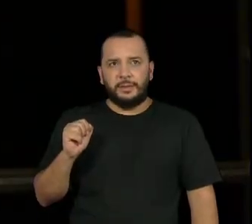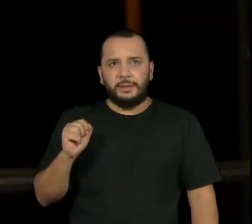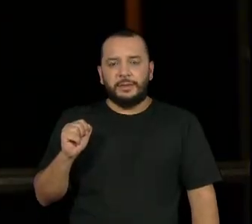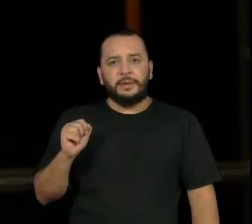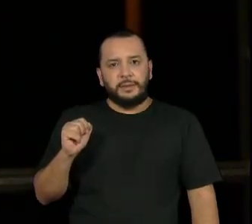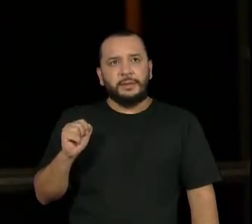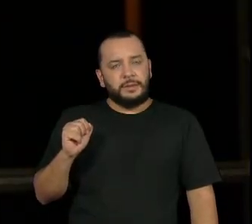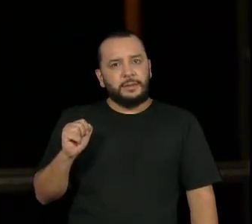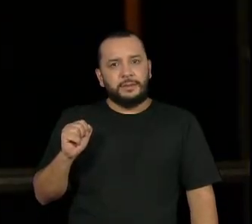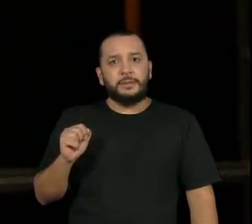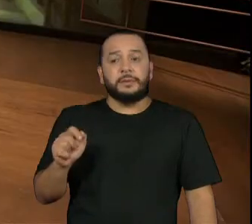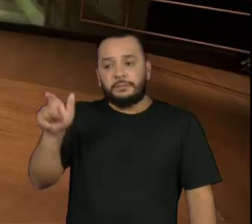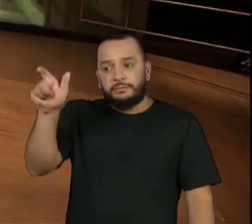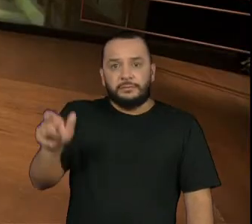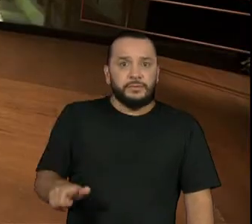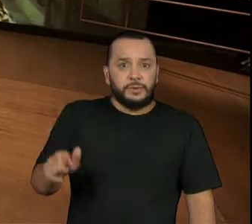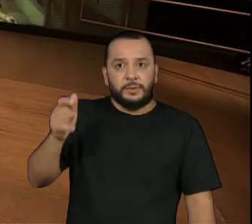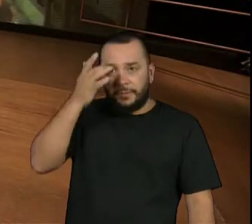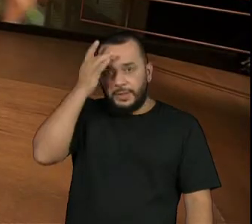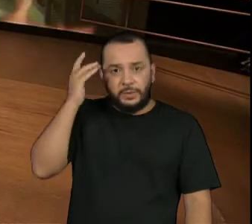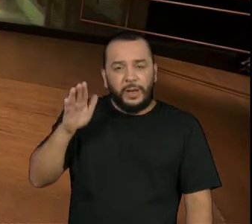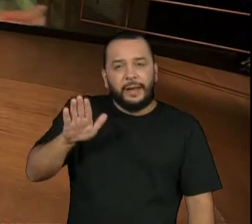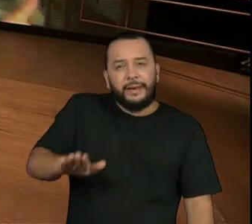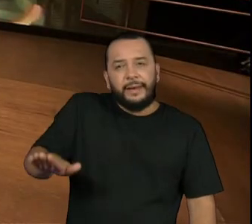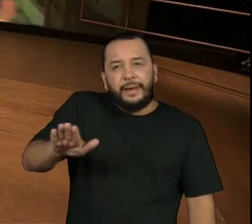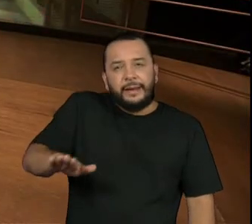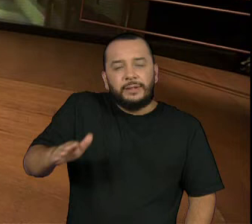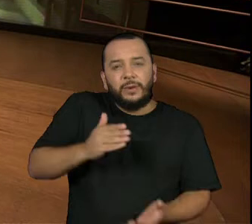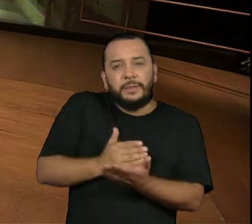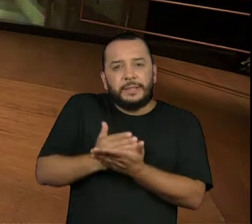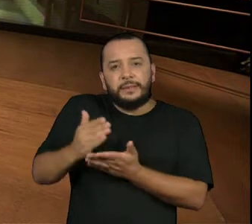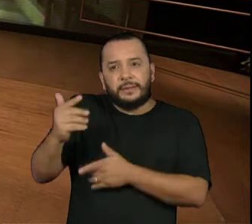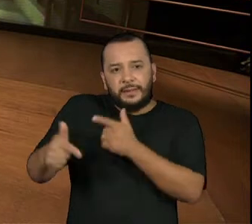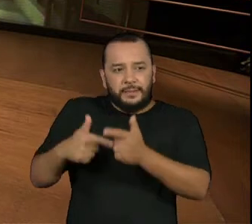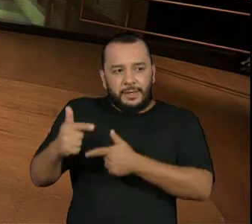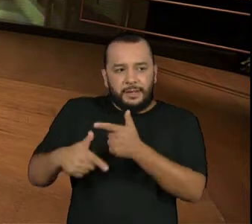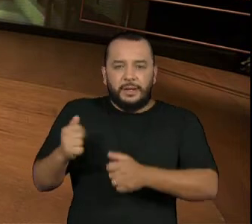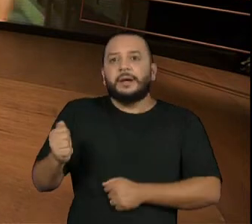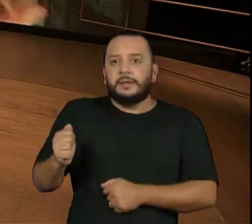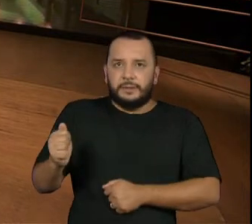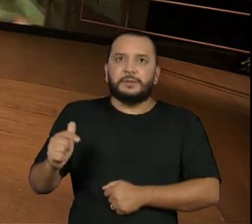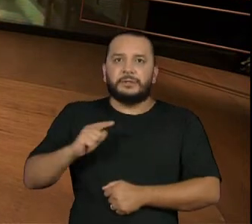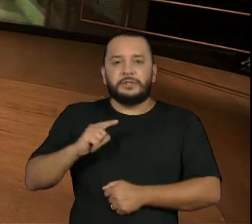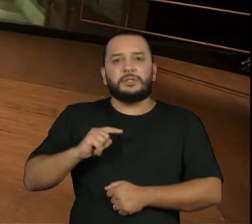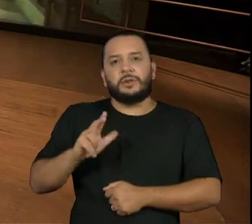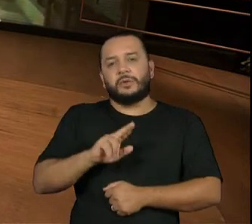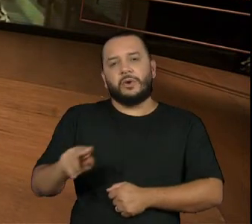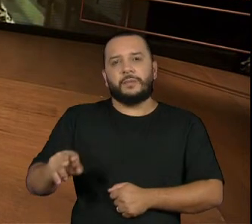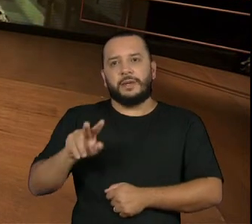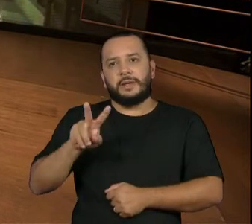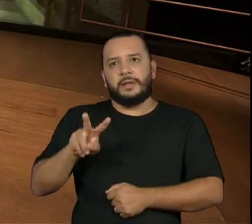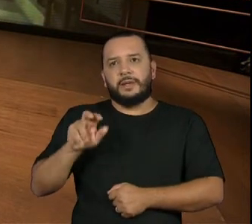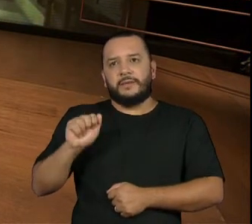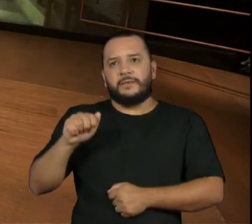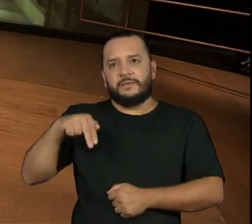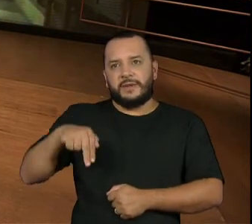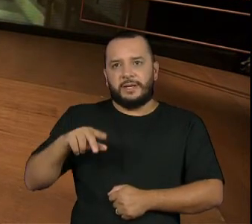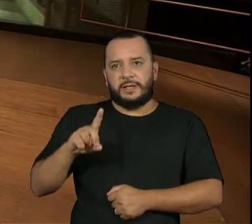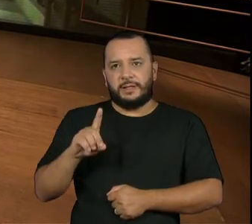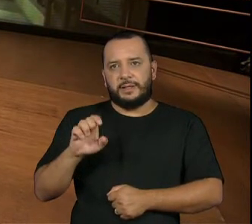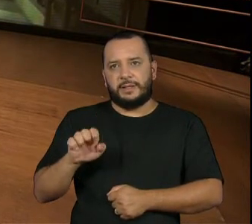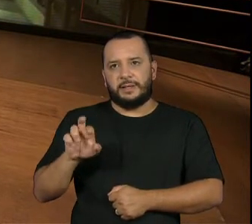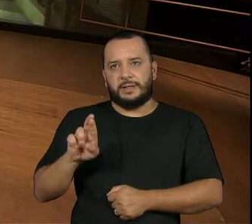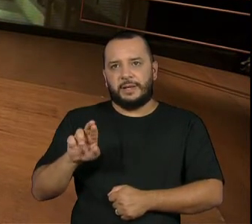cantora infantil, que estava começando carreira e tal, que tinha o nome Vanderleia, mas era um nome que não era, naquela época, eles diziam,